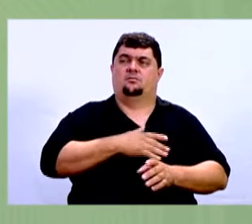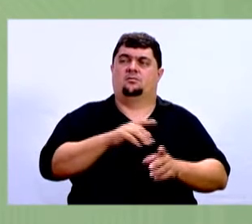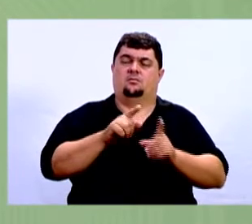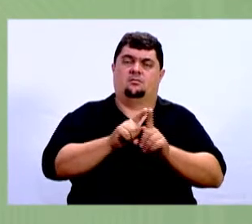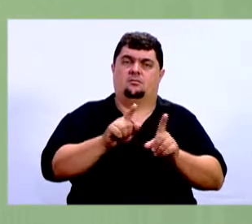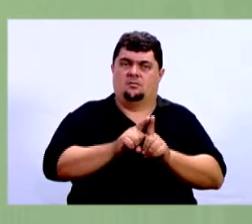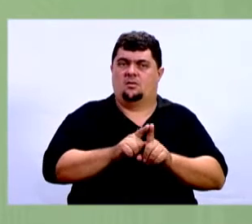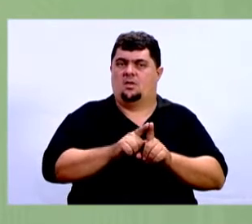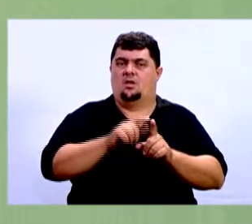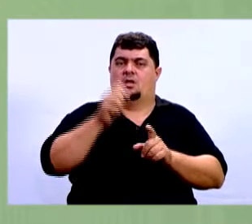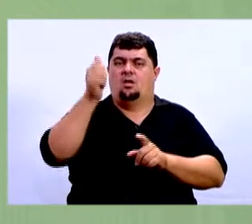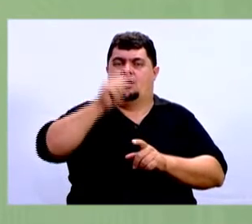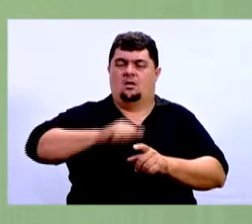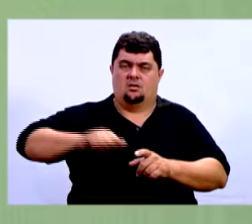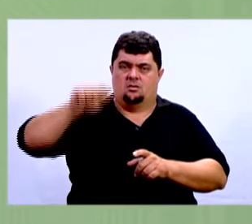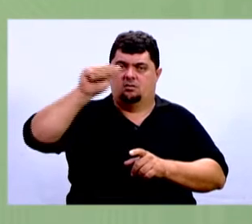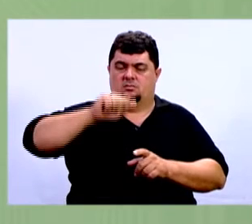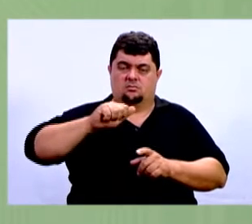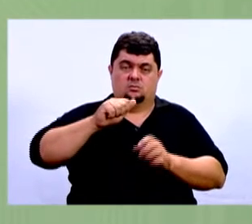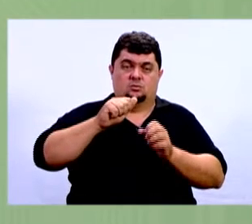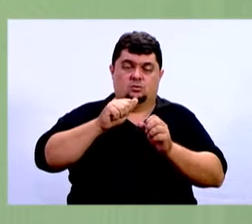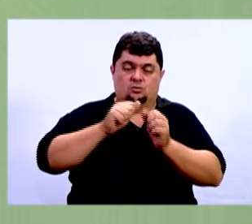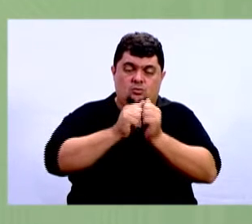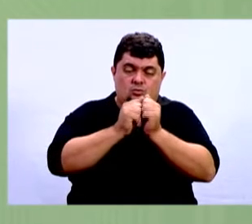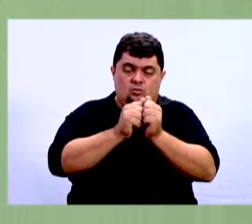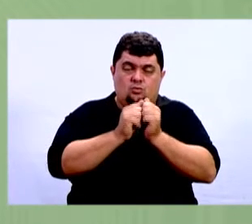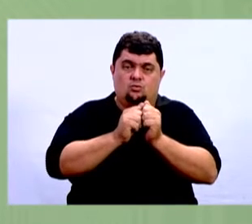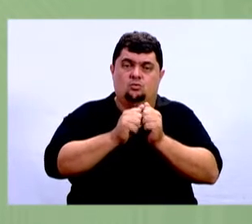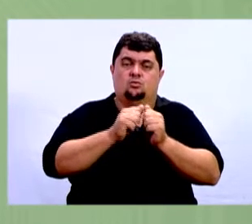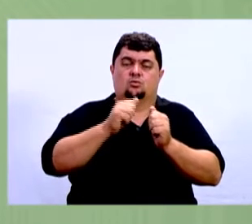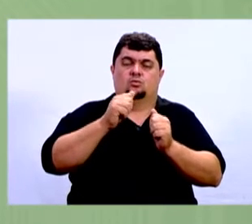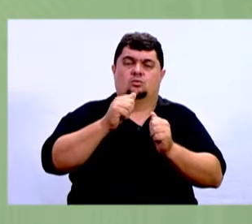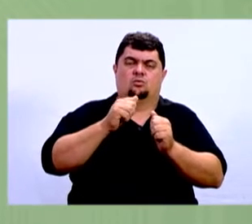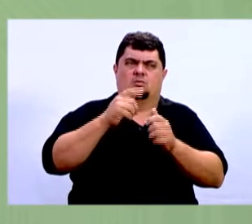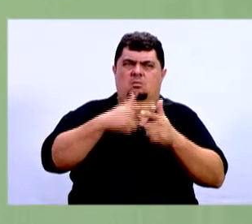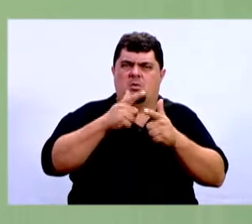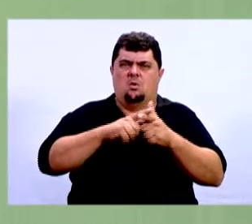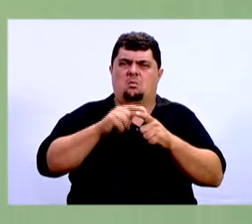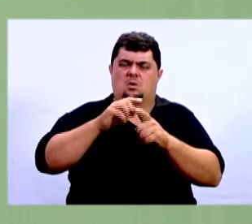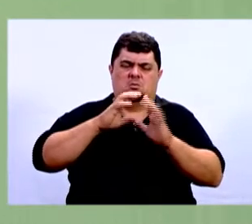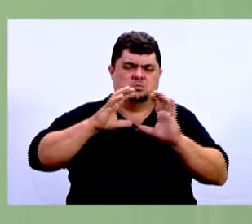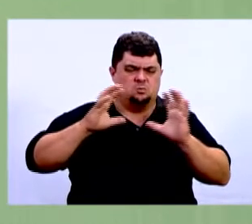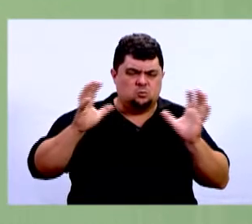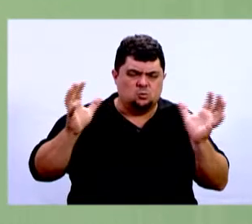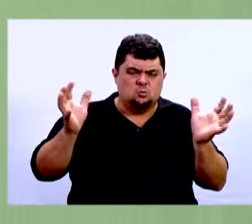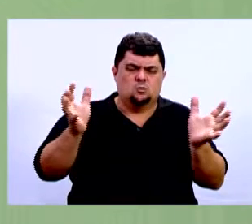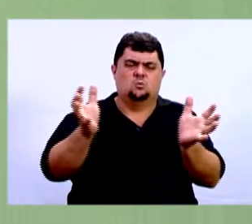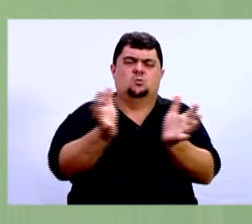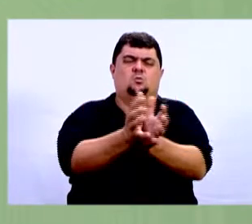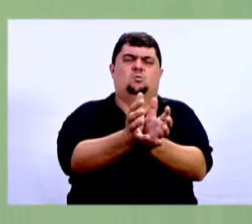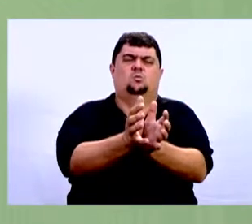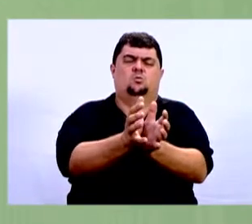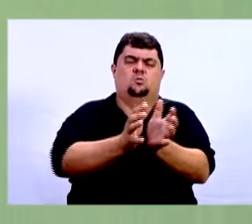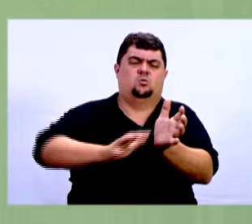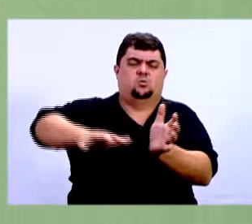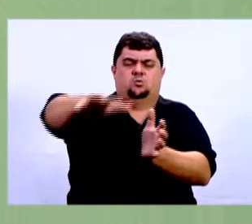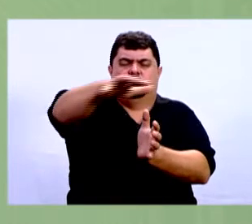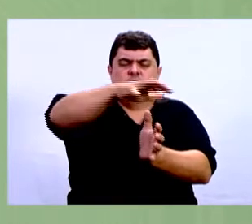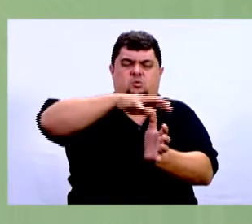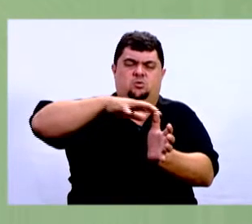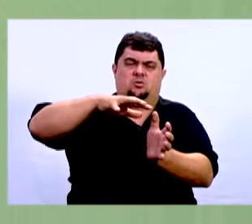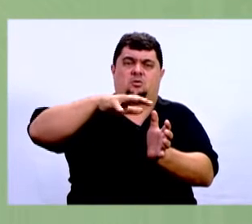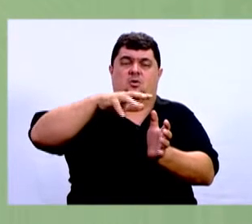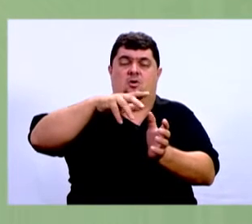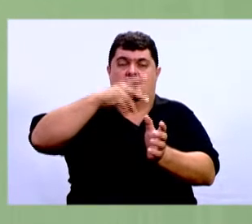realizada em associação com uma ação ou com uma resolução de um problema coletivo, tá bom? No qual os pesquisadores e os